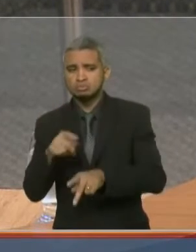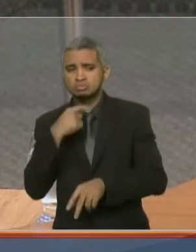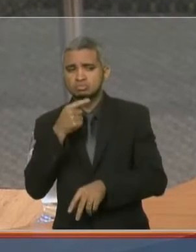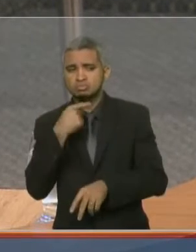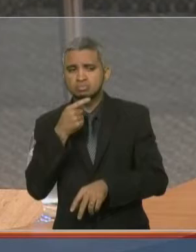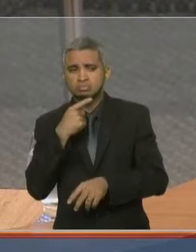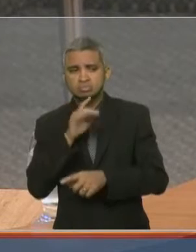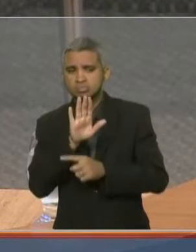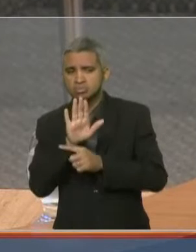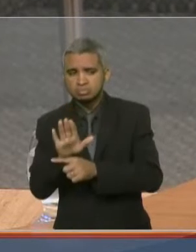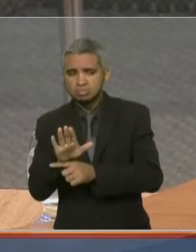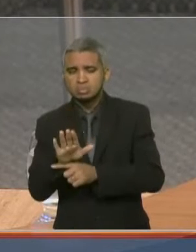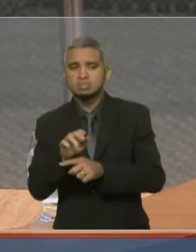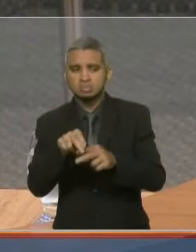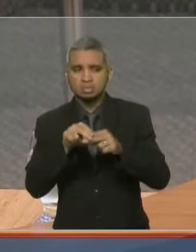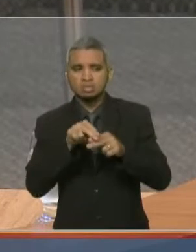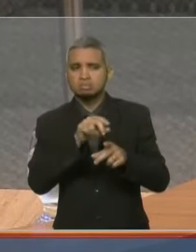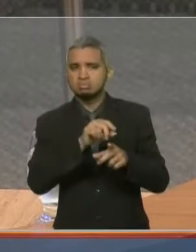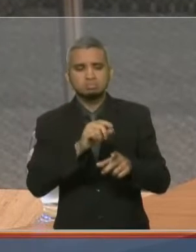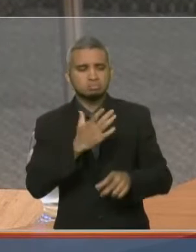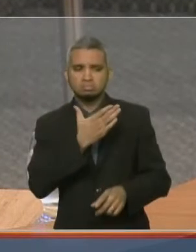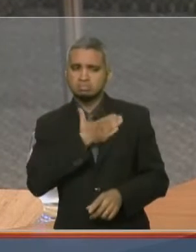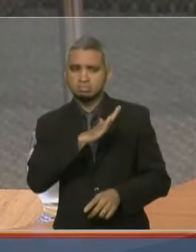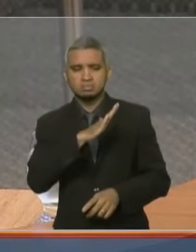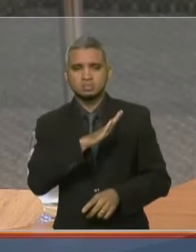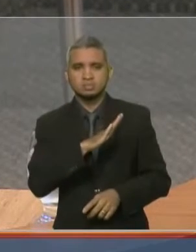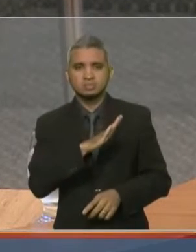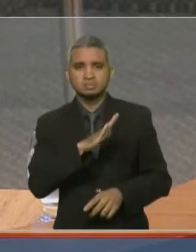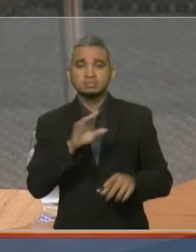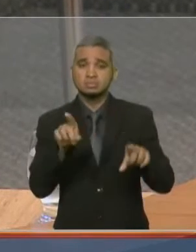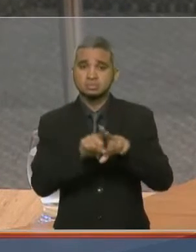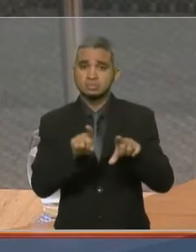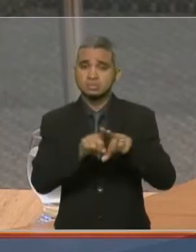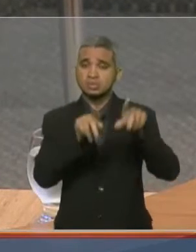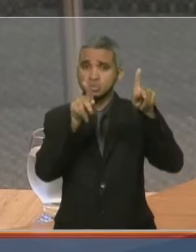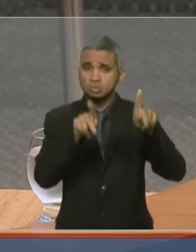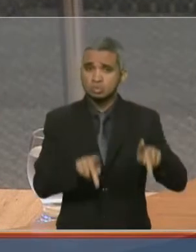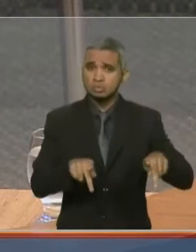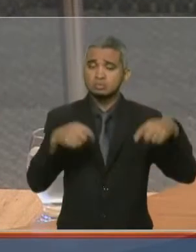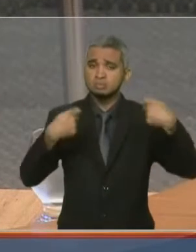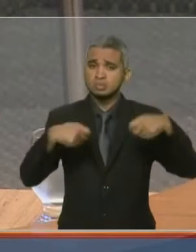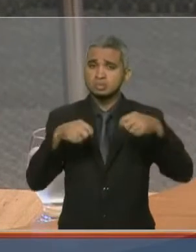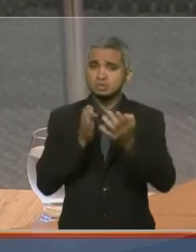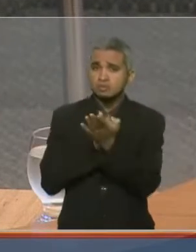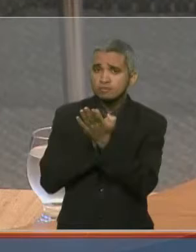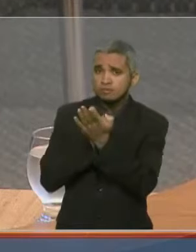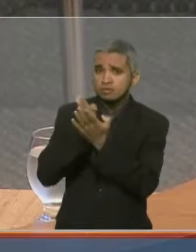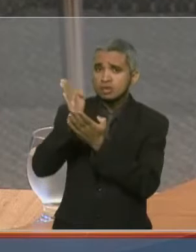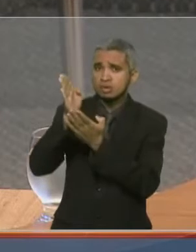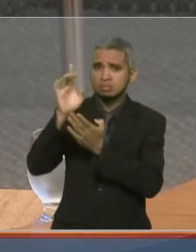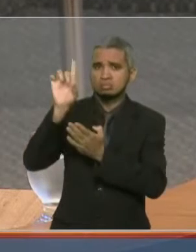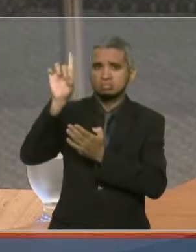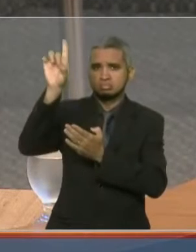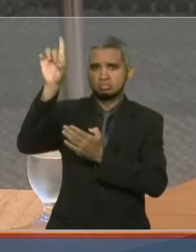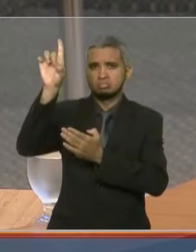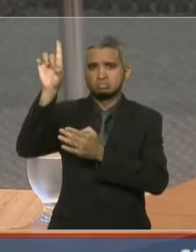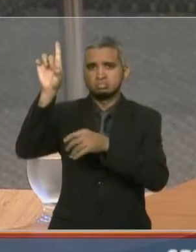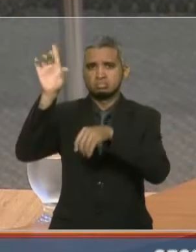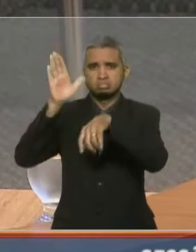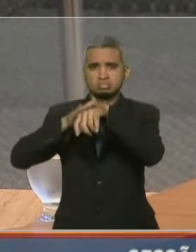e prega que o povo deveria permanecer fiel ao projeto de Deus, cujo valor maior é a